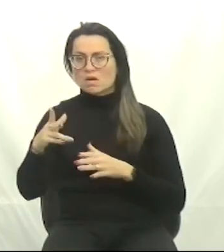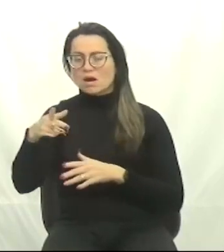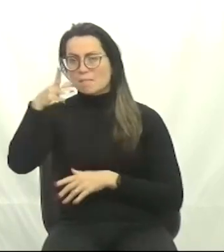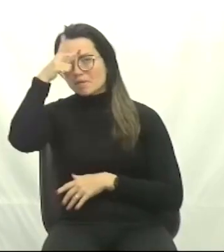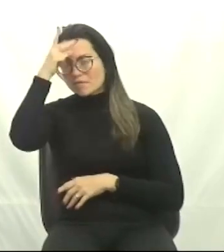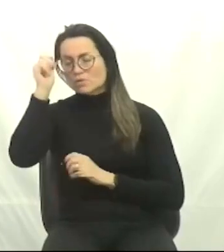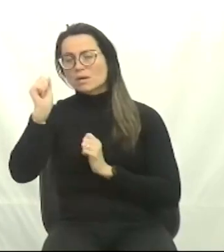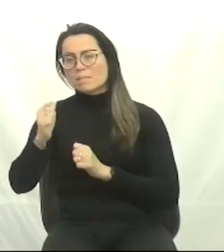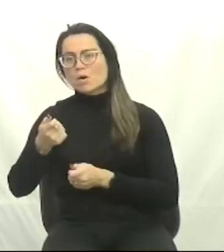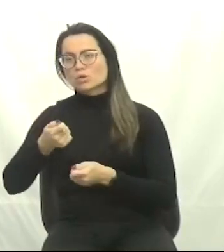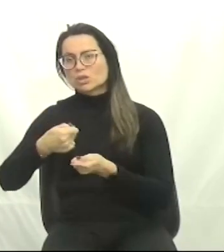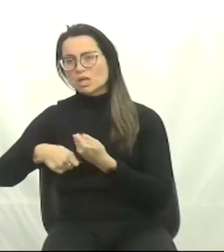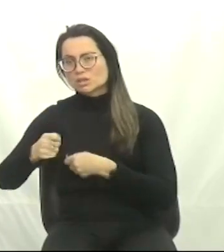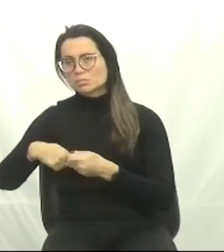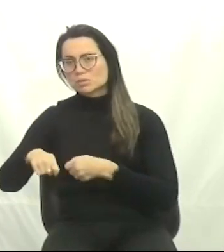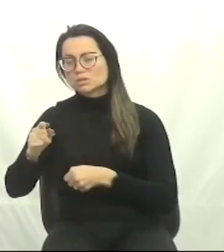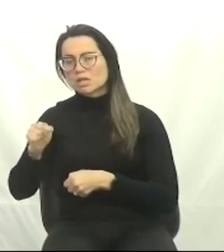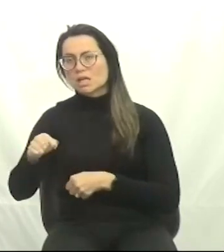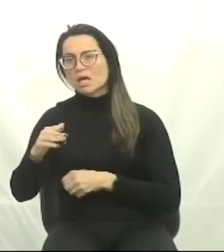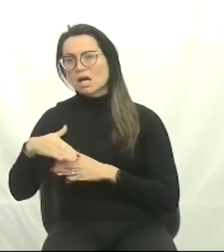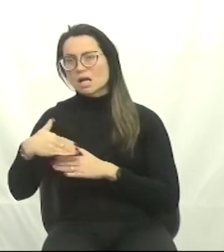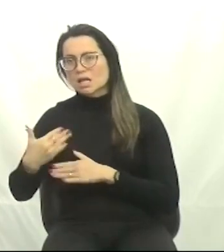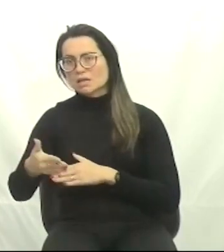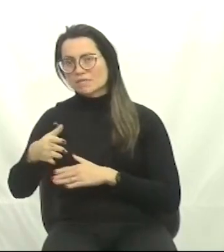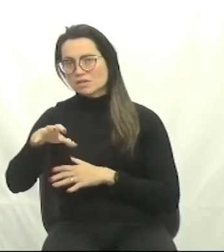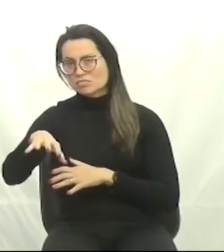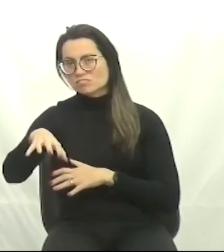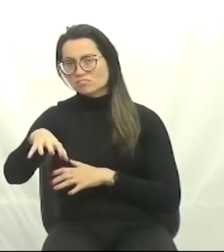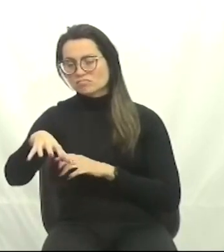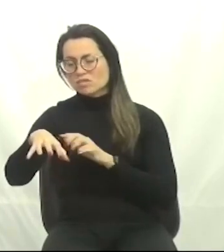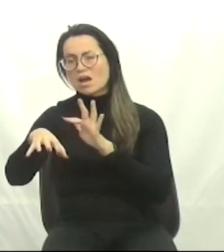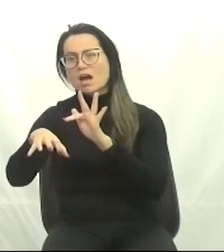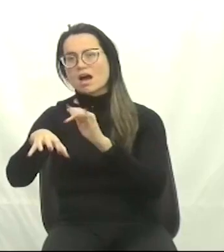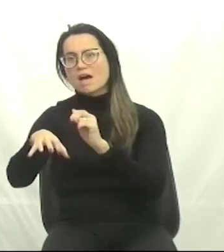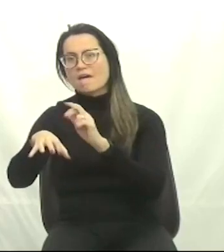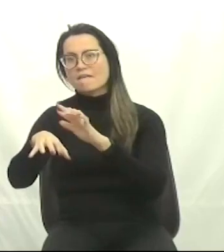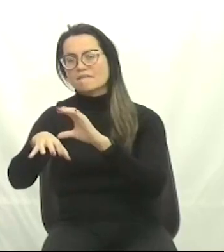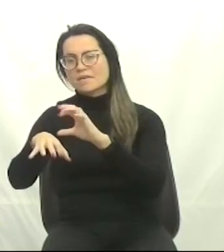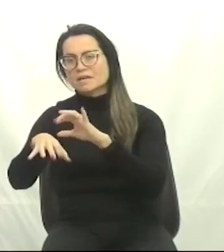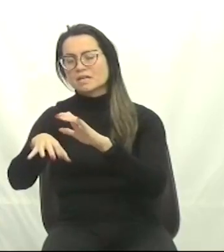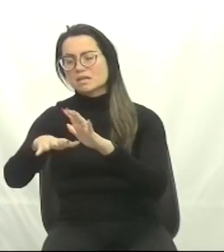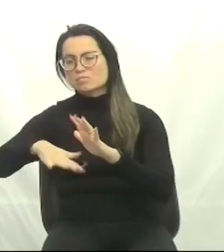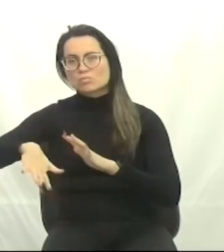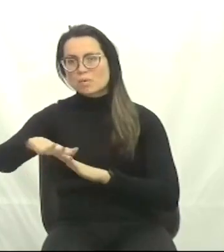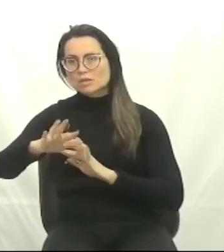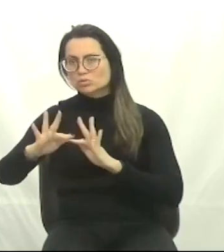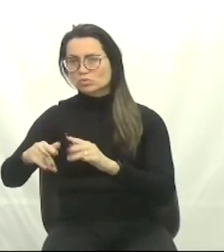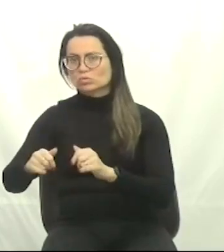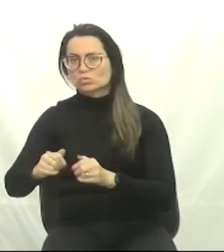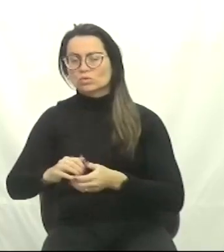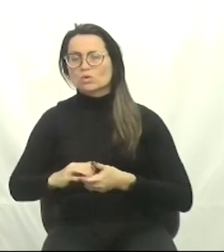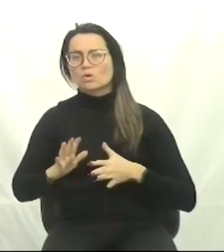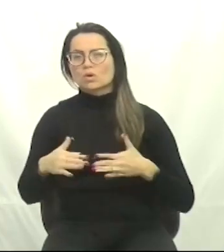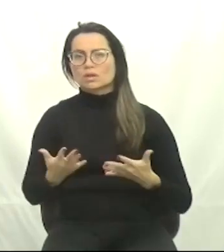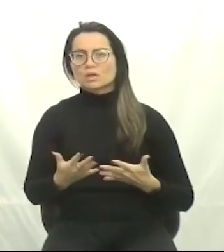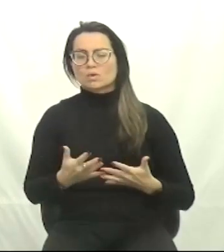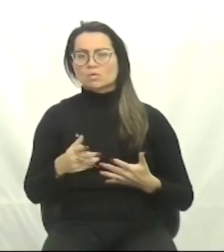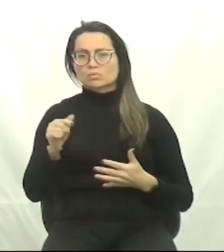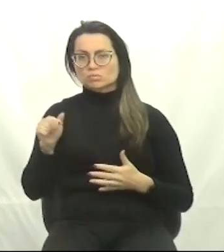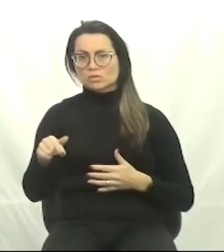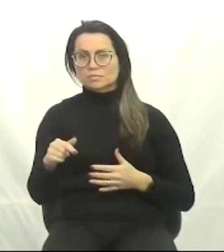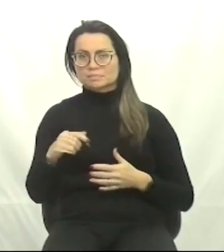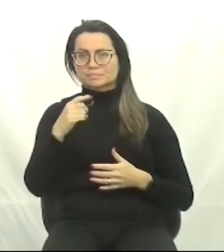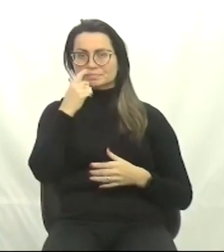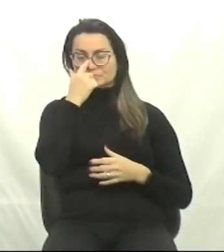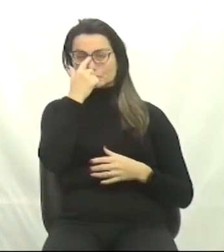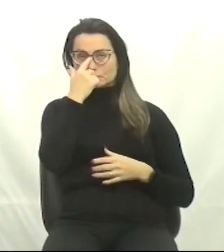a respeito daquele espaço ali da frente, então, onde tem a FANCRI, todo aquele espaço da frente. Bom, dali,